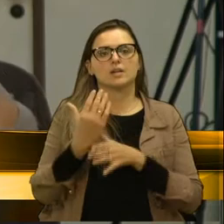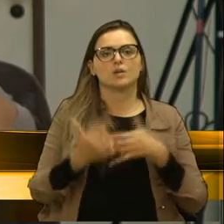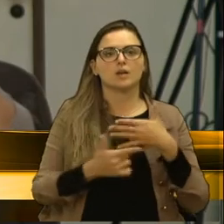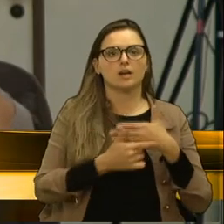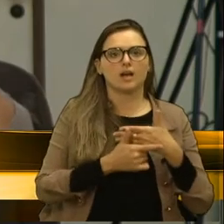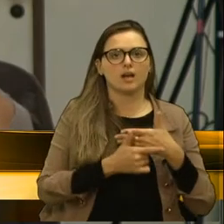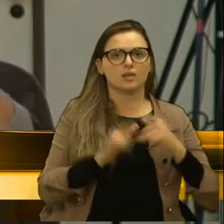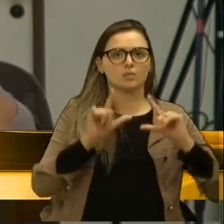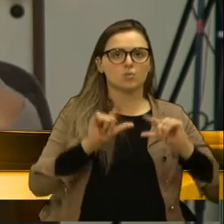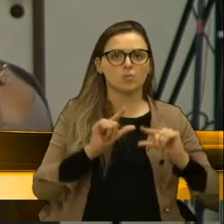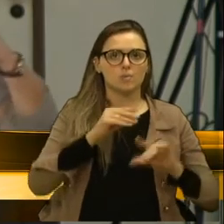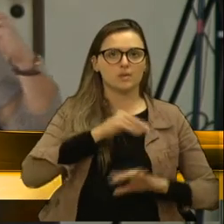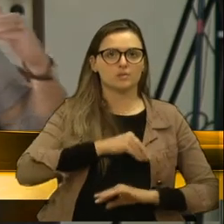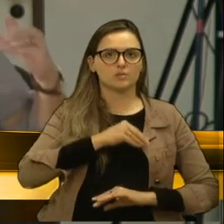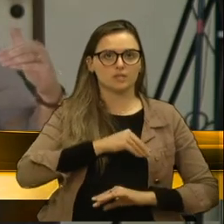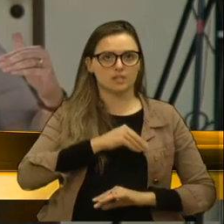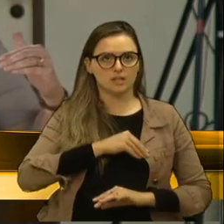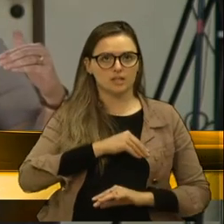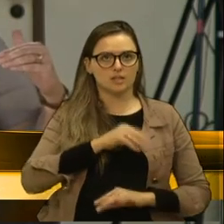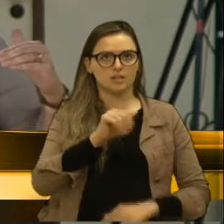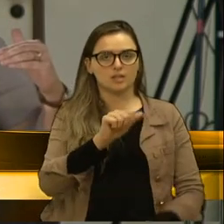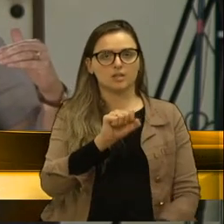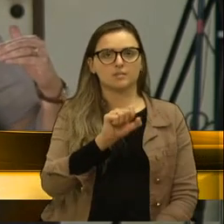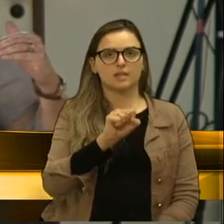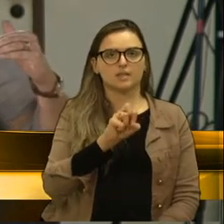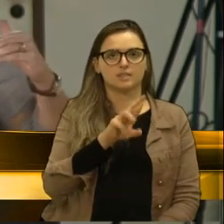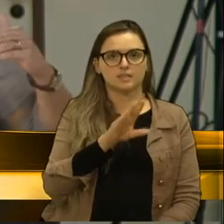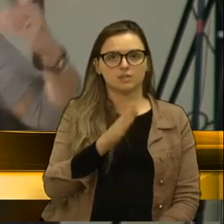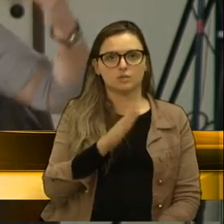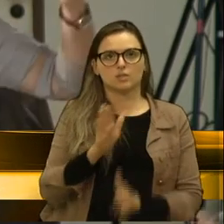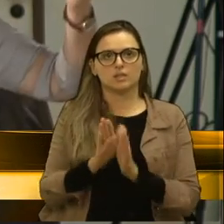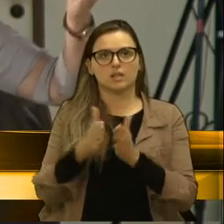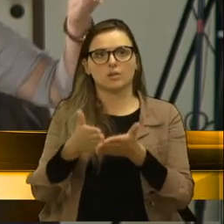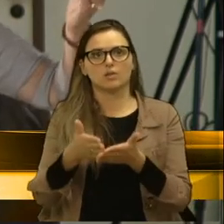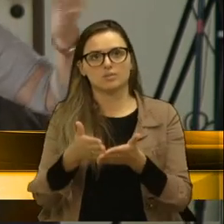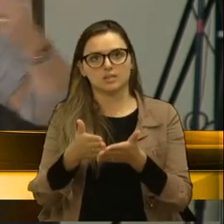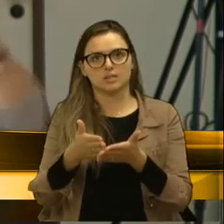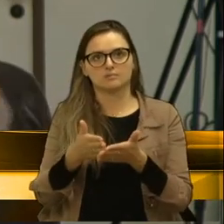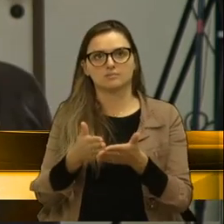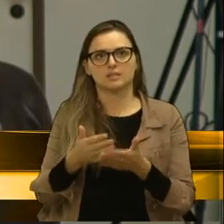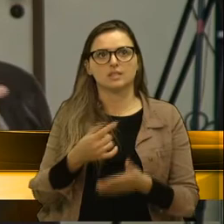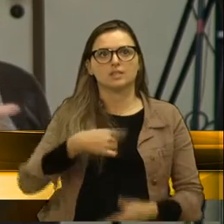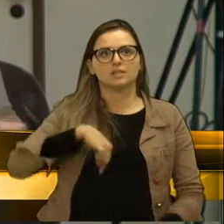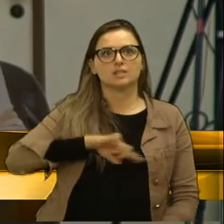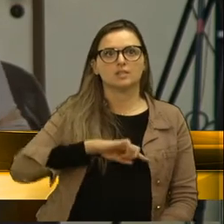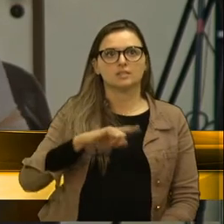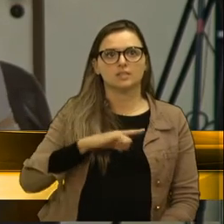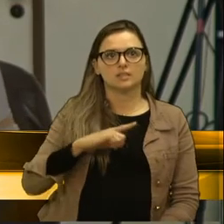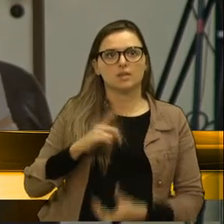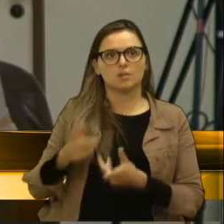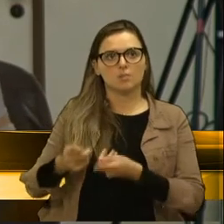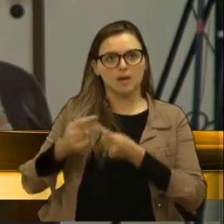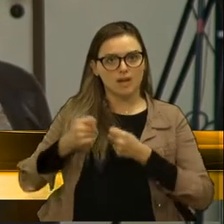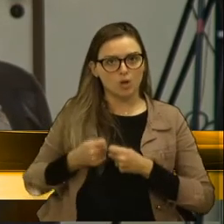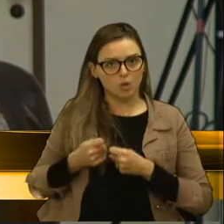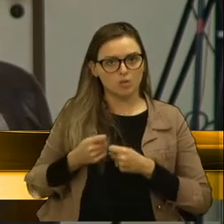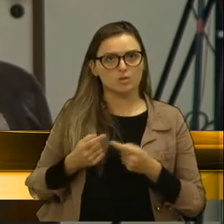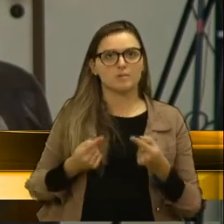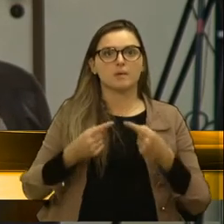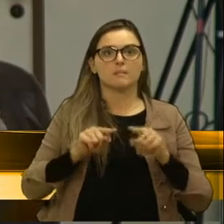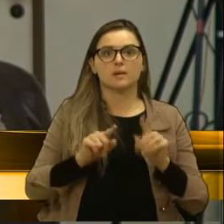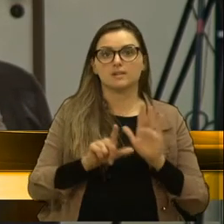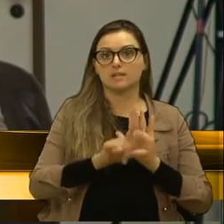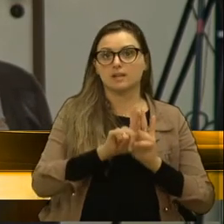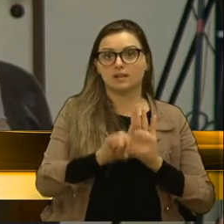menor remuneração para assessor das comissões, e nós teríamos feito uma economia ainda maior. Mas a